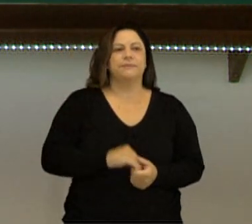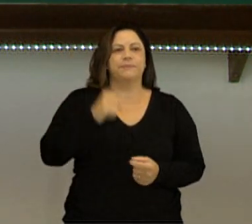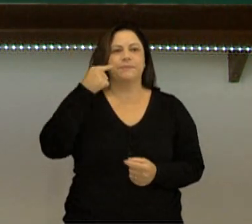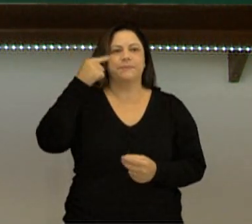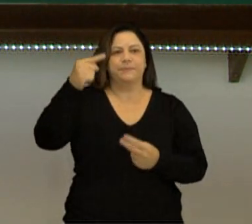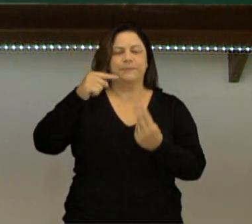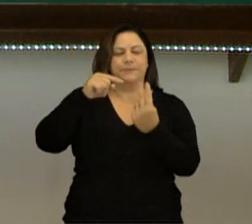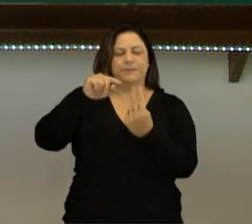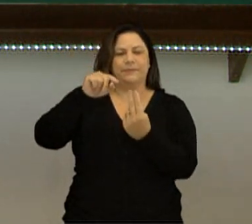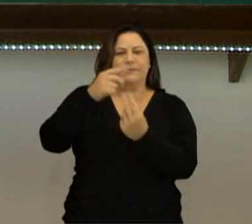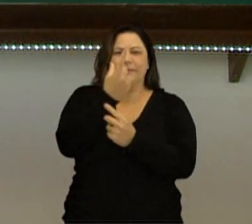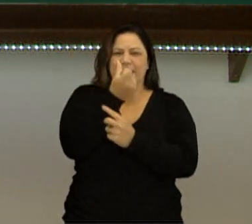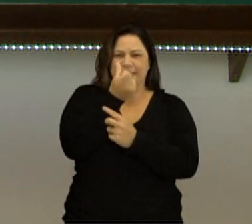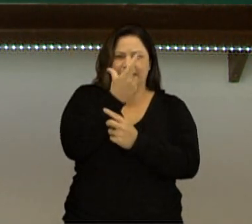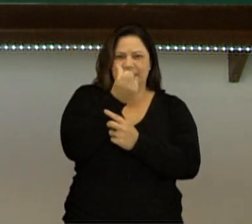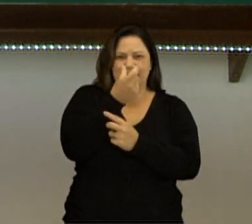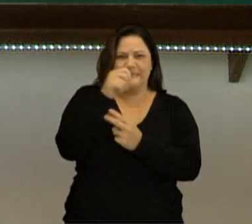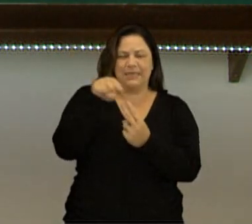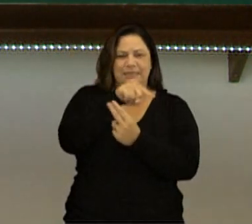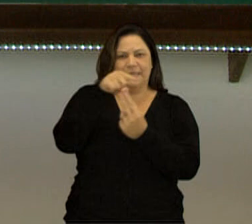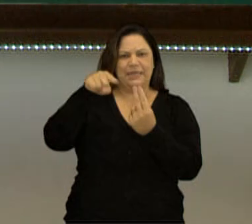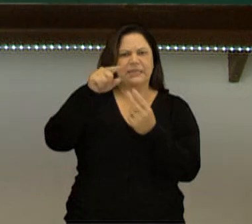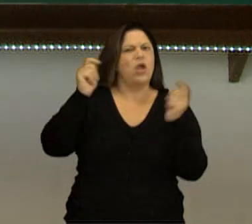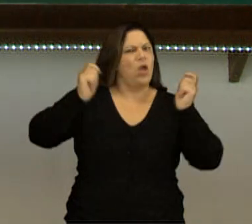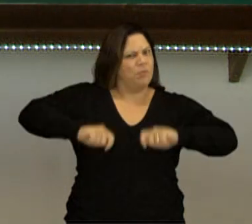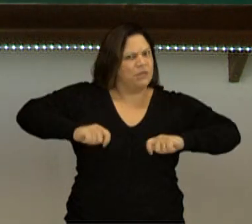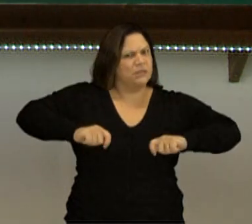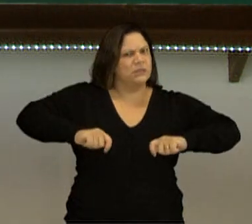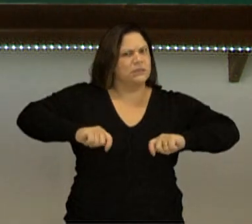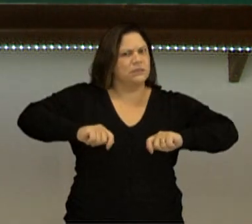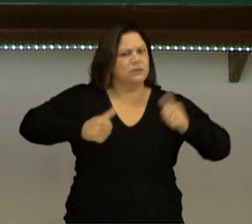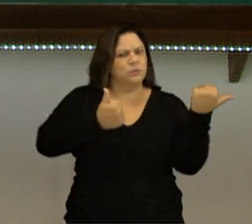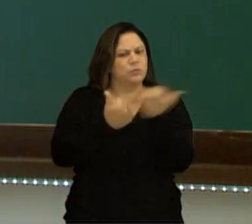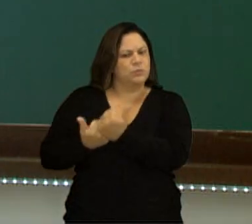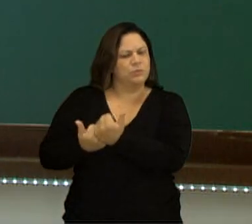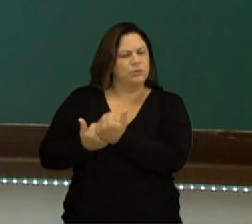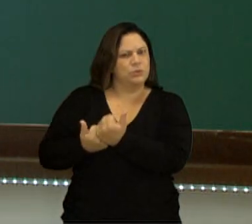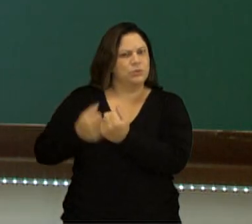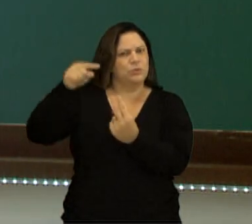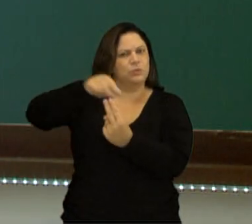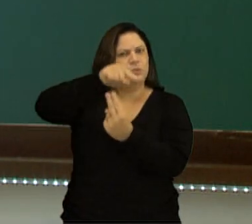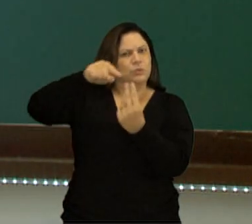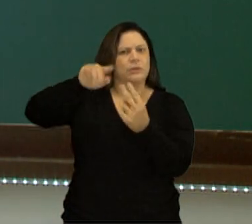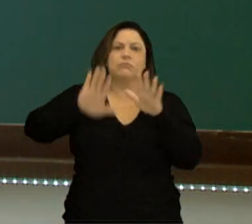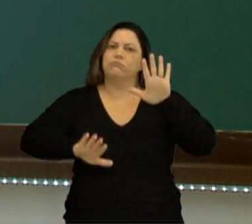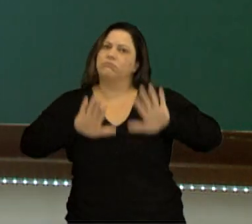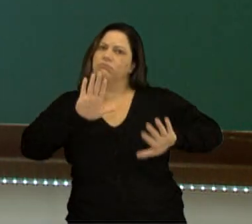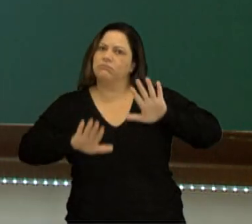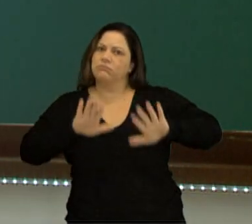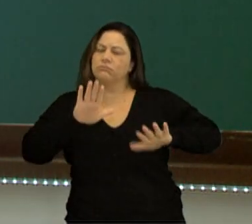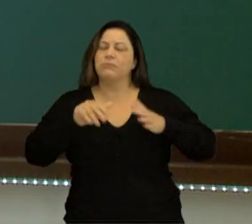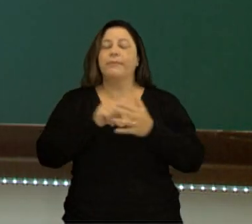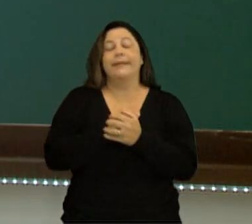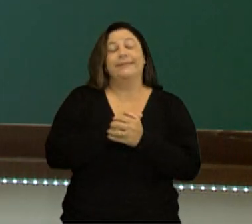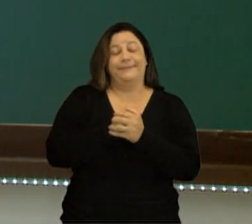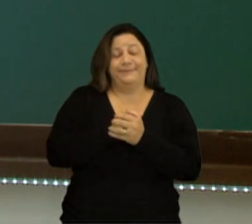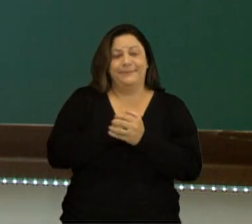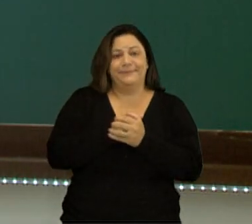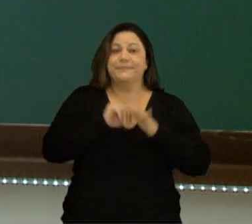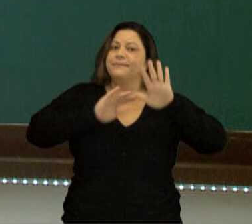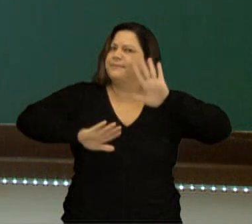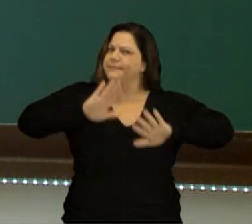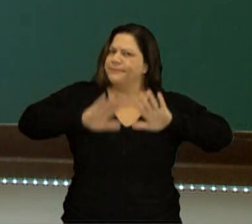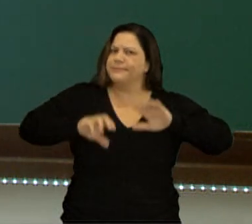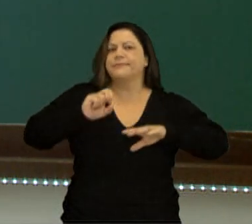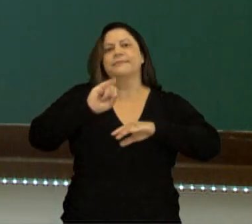centímetros quadrados. Daí vem aquela pergunta, eu preciso substituir o π? Depende, sempre eu digo, depende. Depende